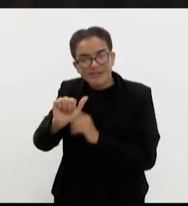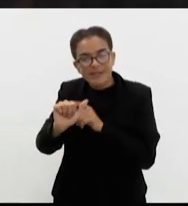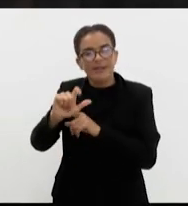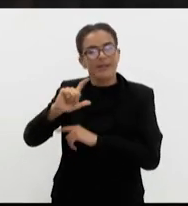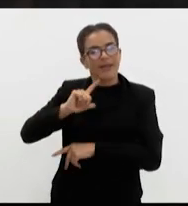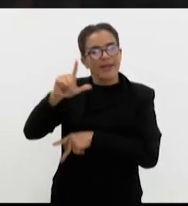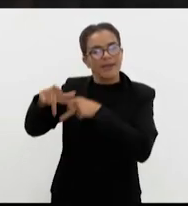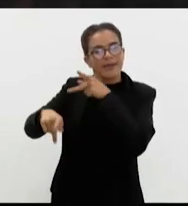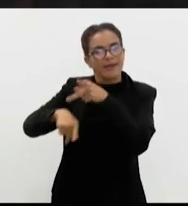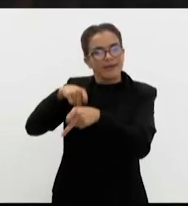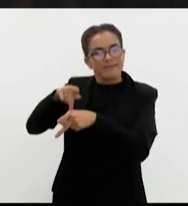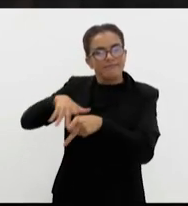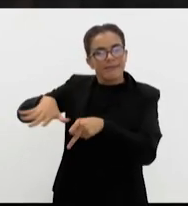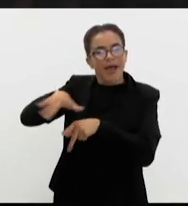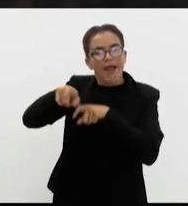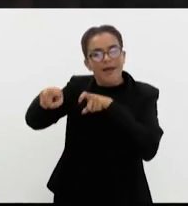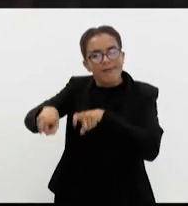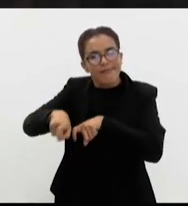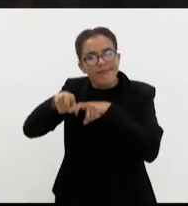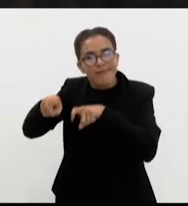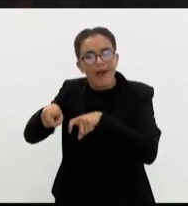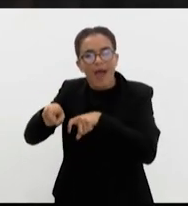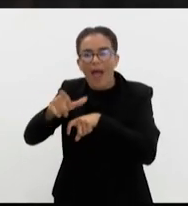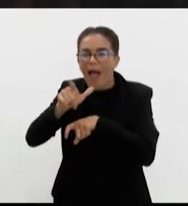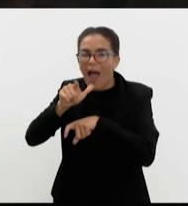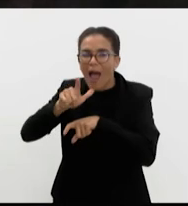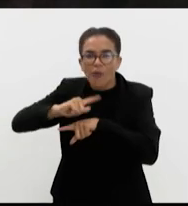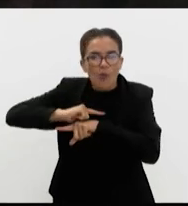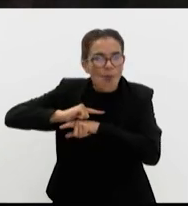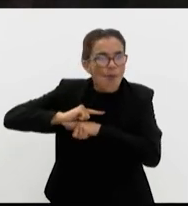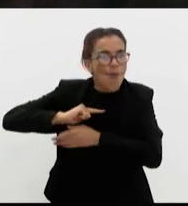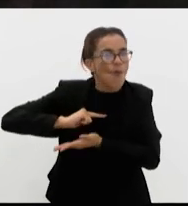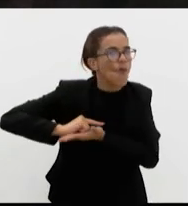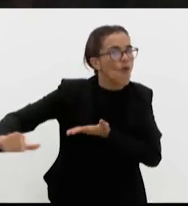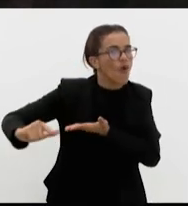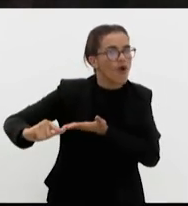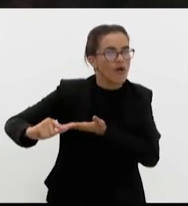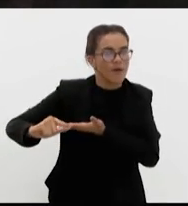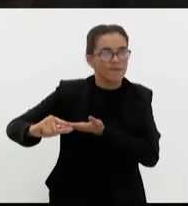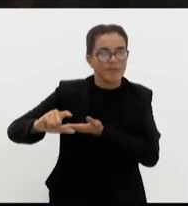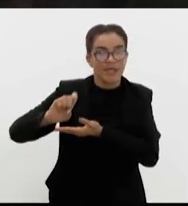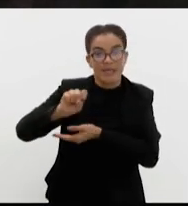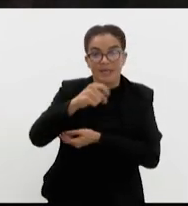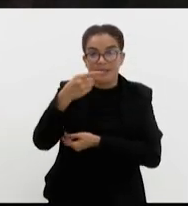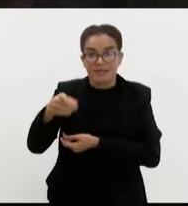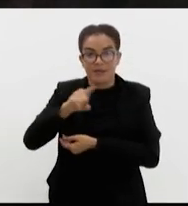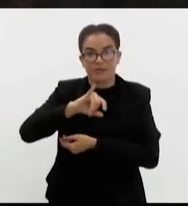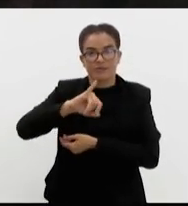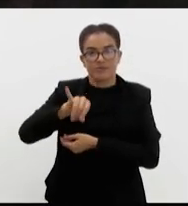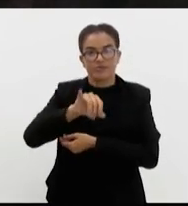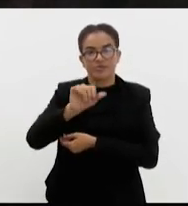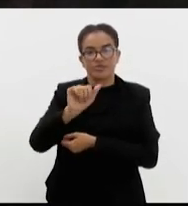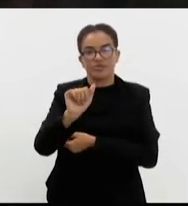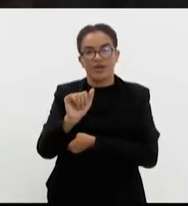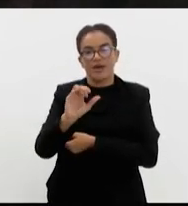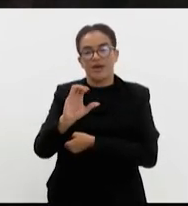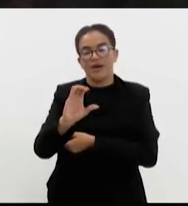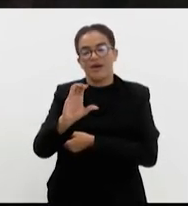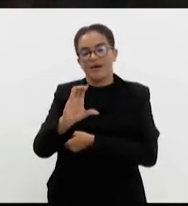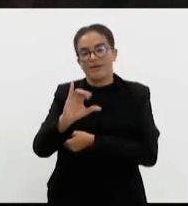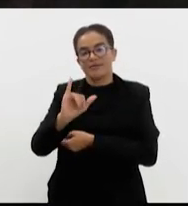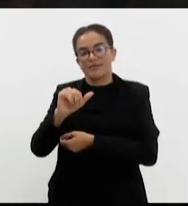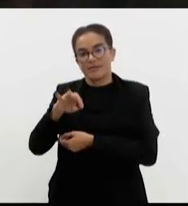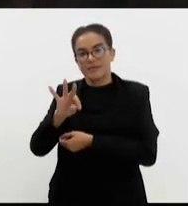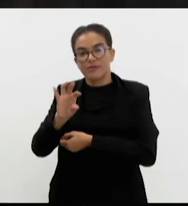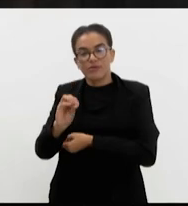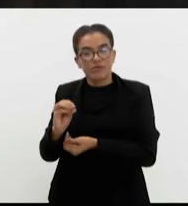população na zona rural de Cabo Frio que não tem água população de São Jacinto eu que que convivo com as pessoas de